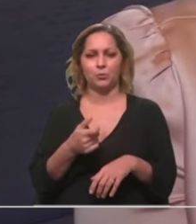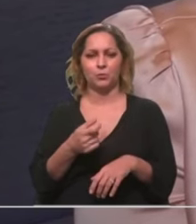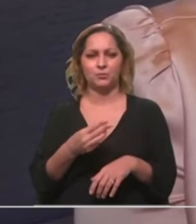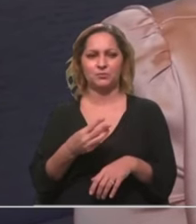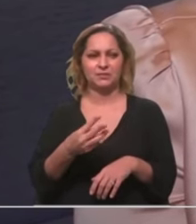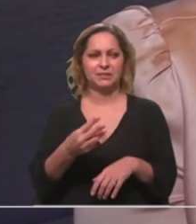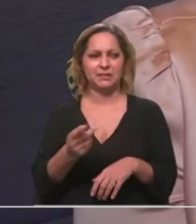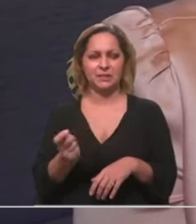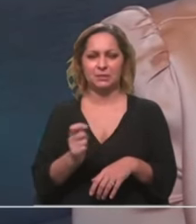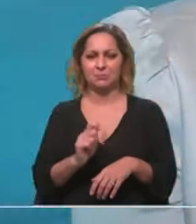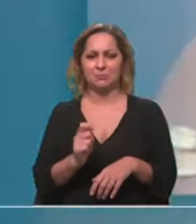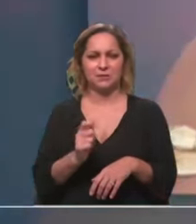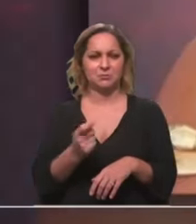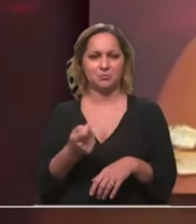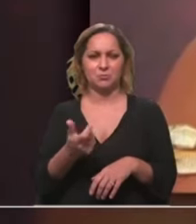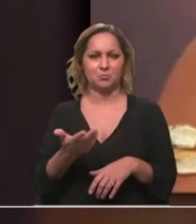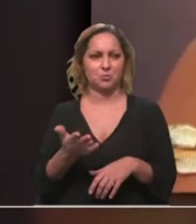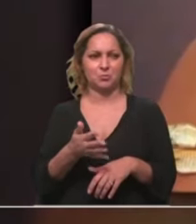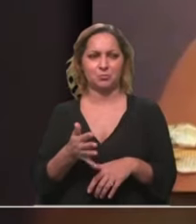mesos e